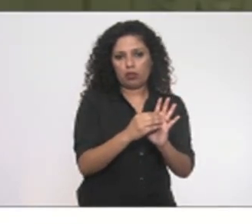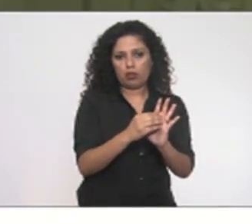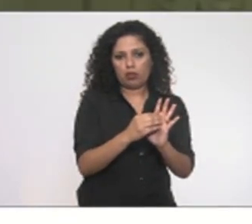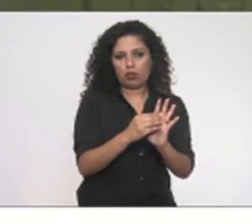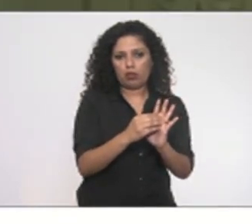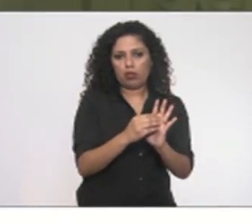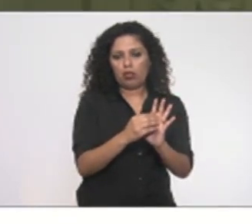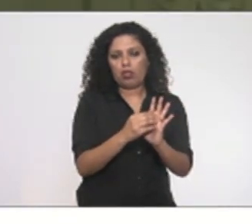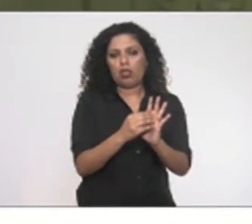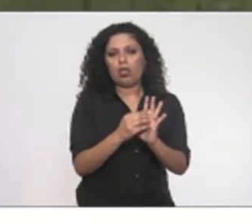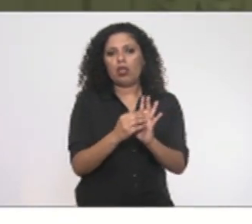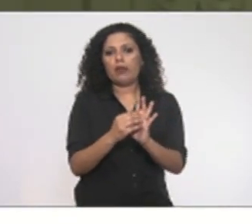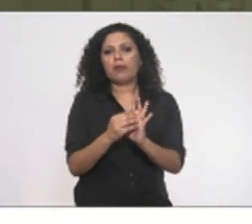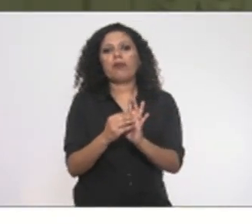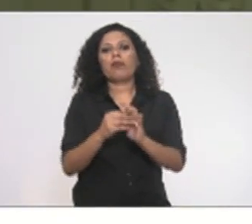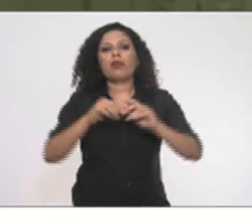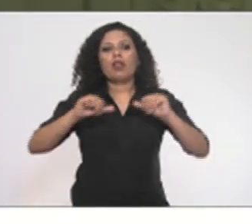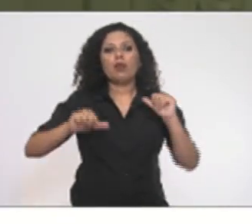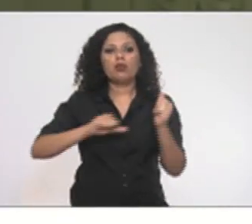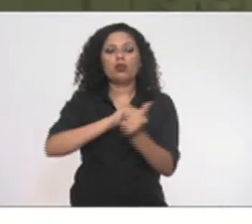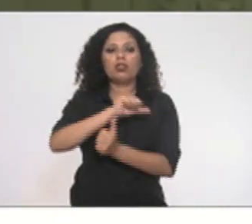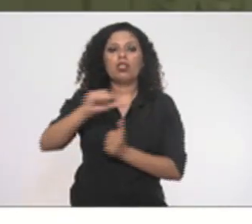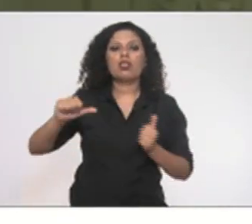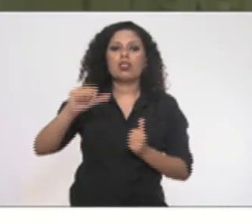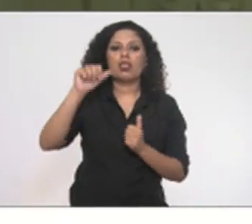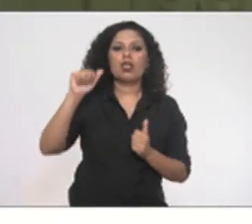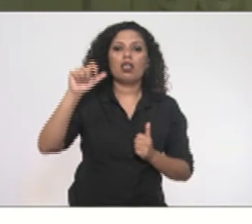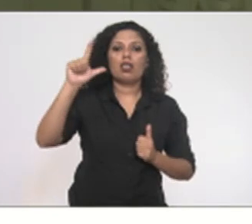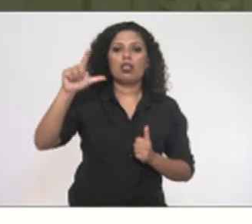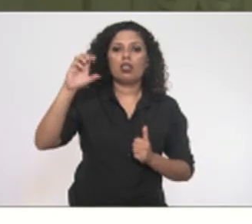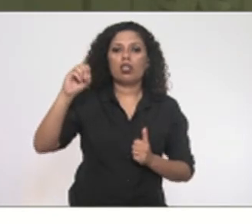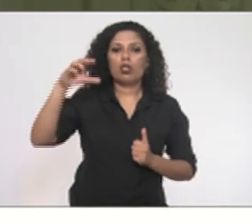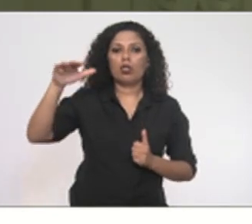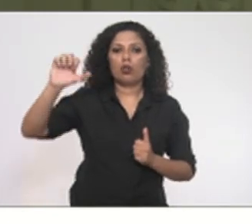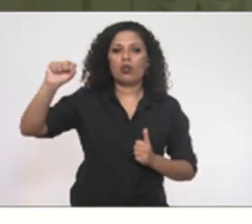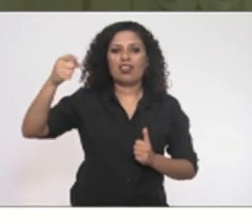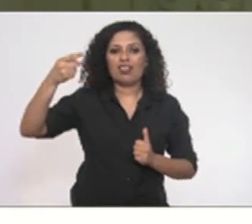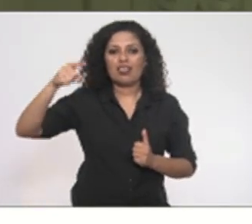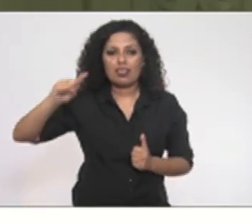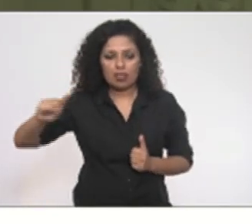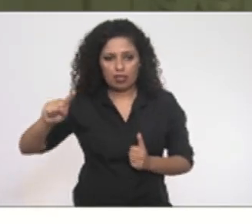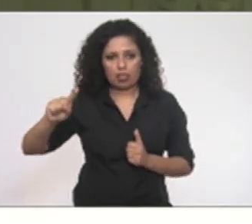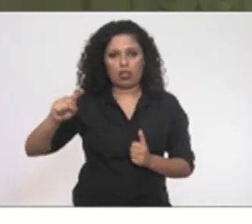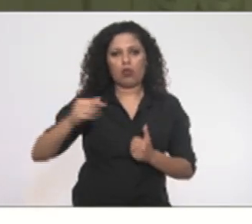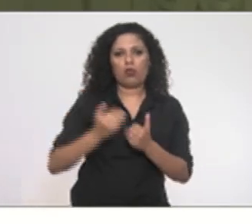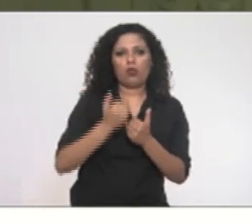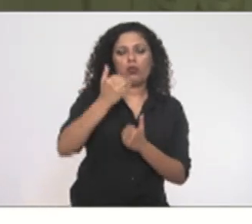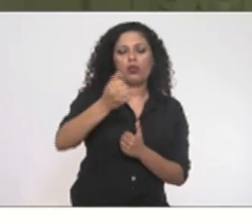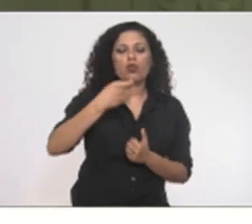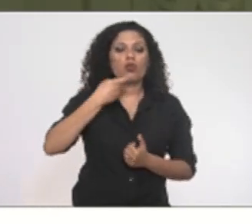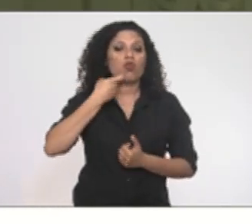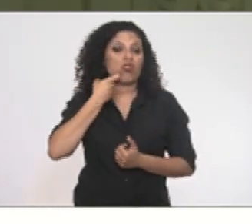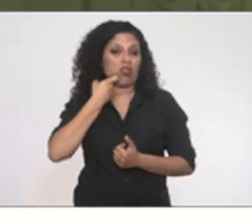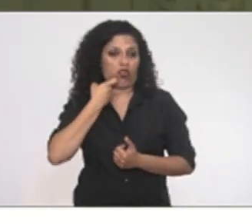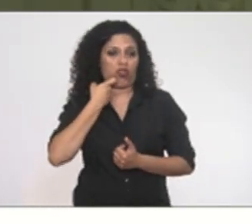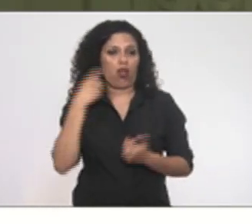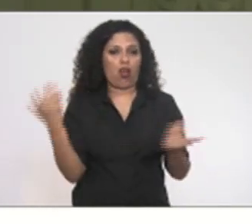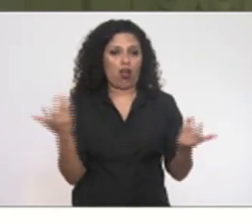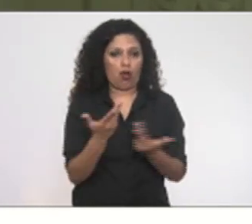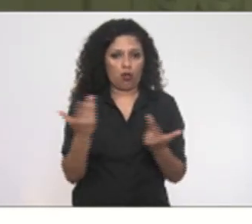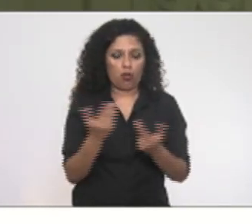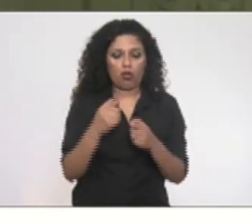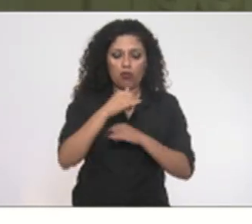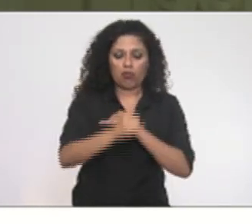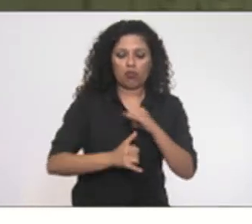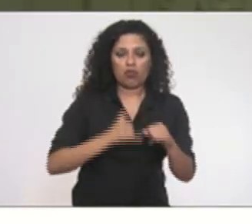entrada e saída, que é o edital de chamada pública da TBG, que foi já publicado no dia 2 agora, sexta-feira, no site da ANP. Então, já é um processo que está